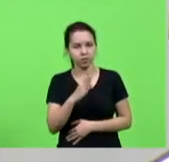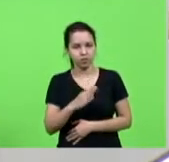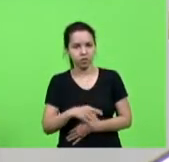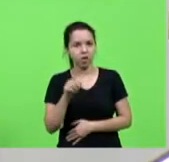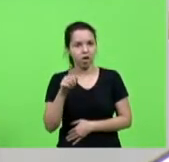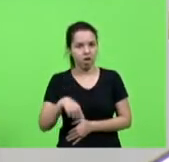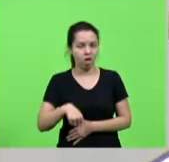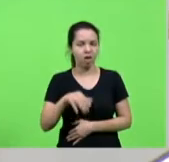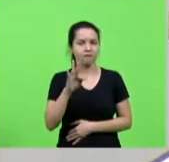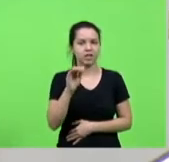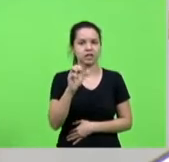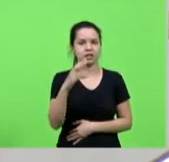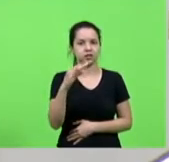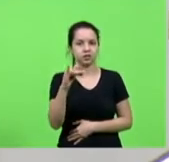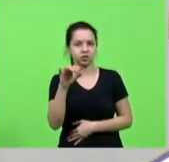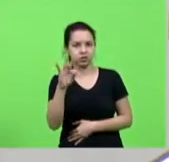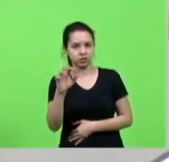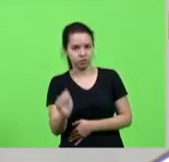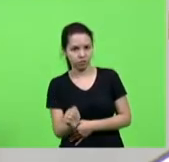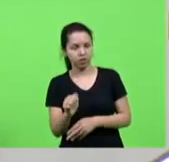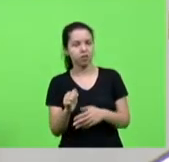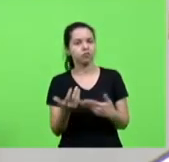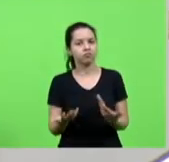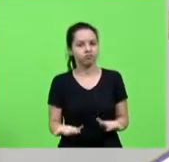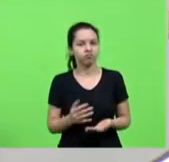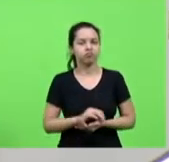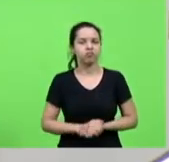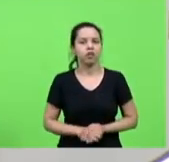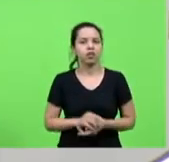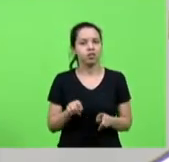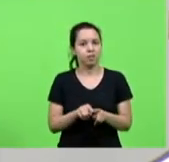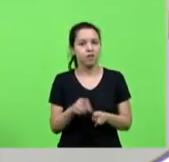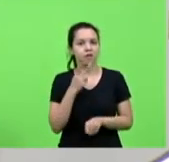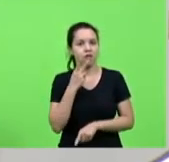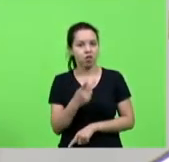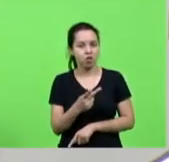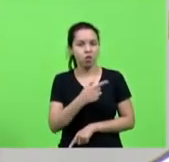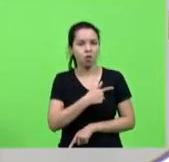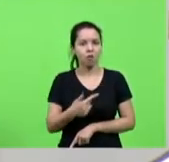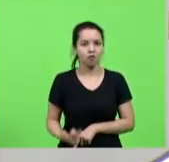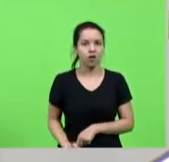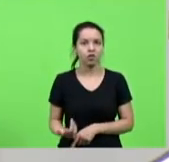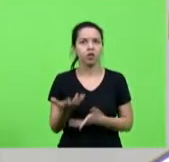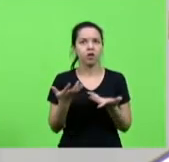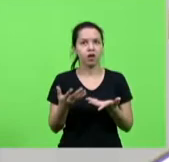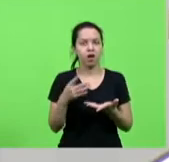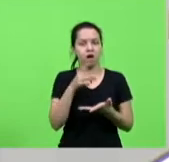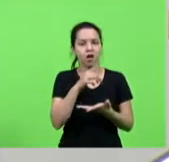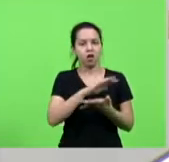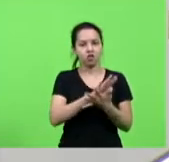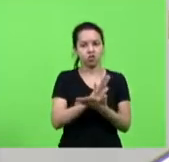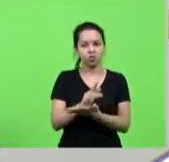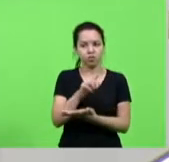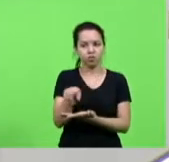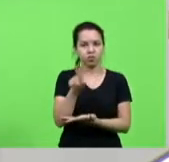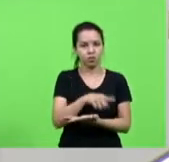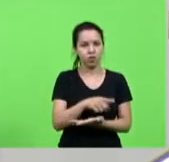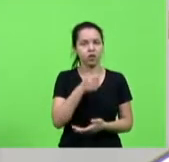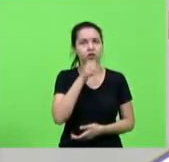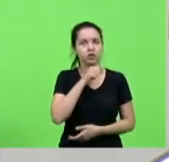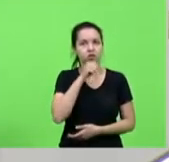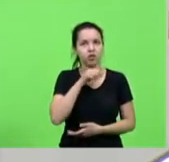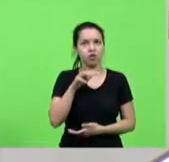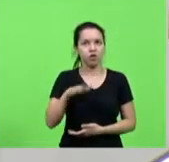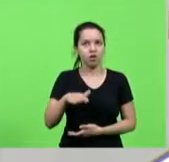Bolsonaro. Ele diz que o governo quer eliminar os idosos para diminuir o custo da Previdência.